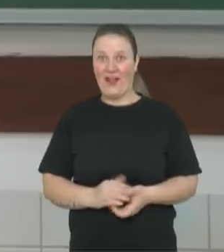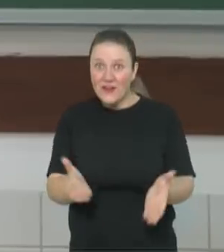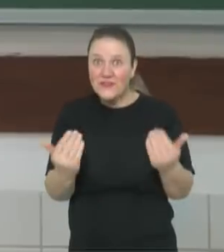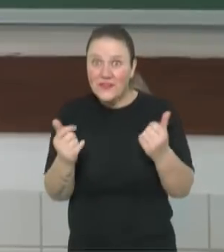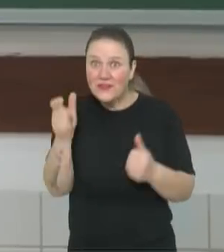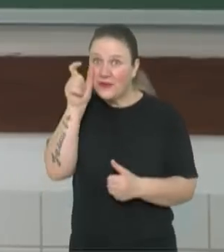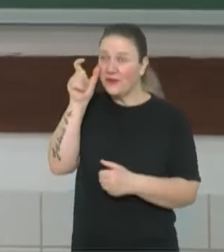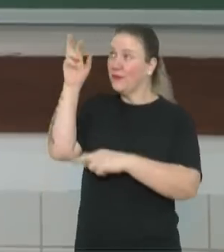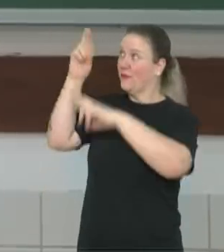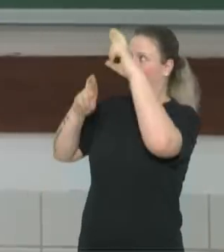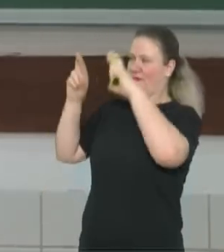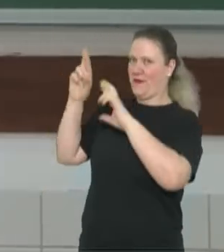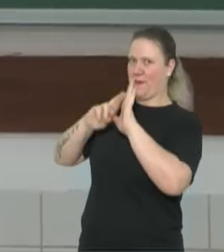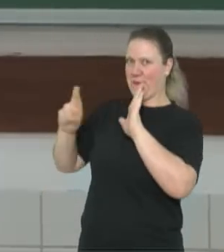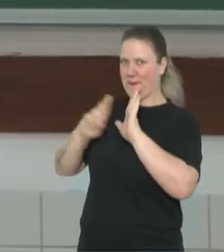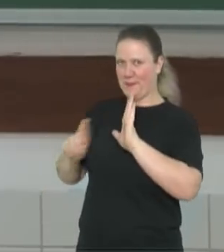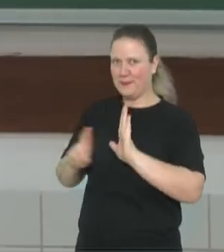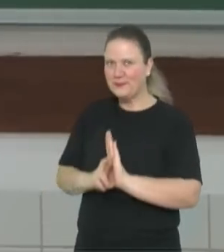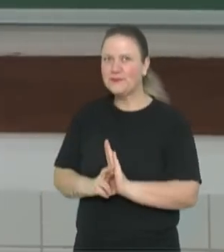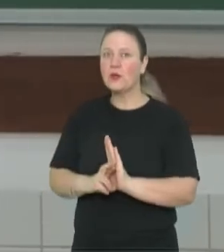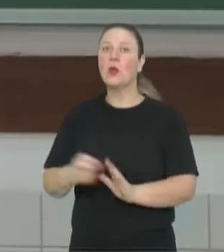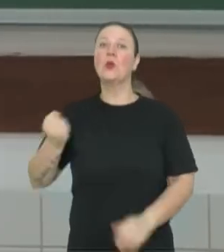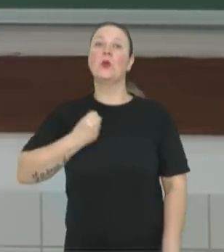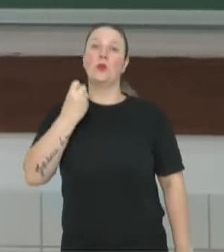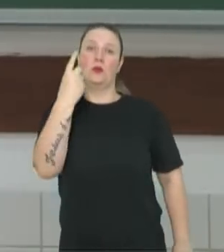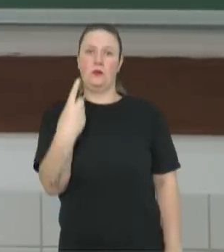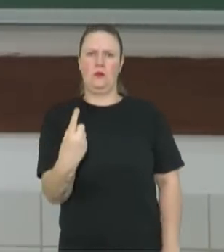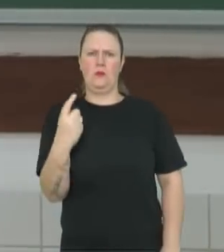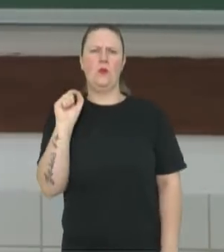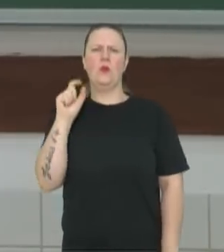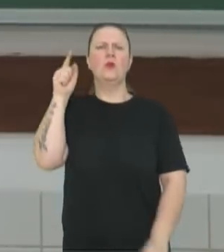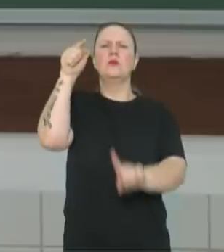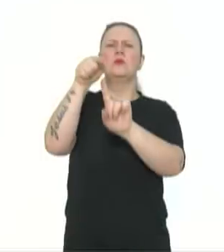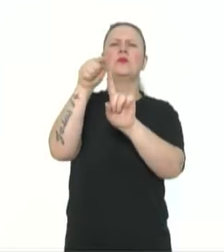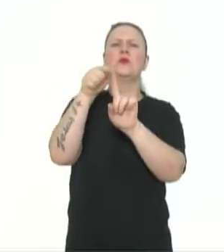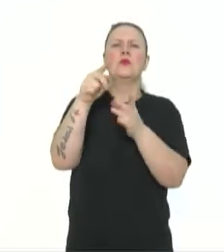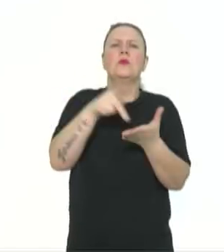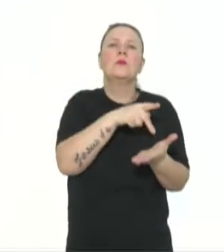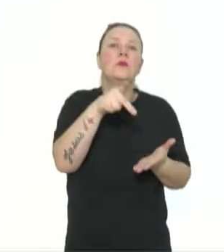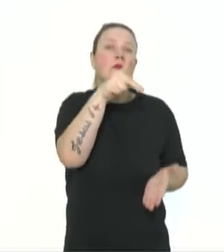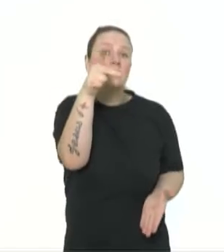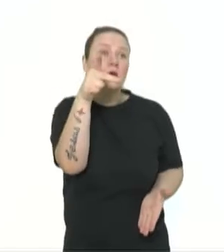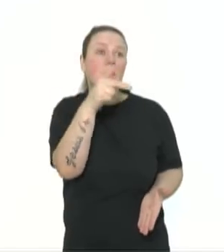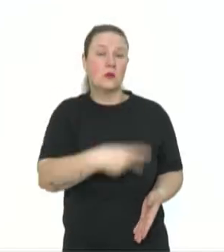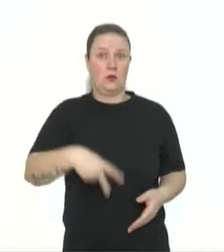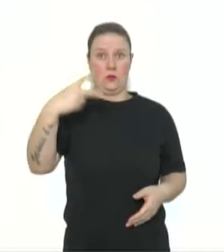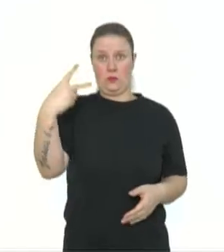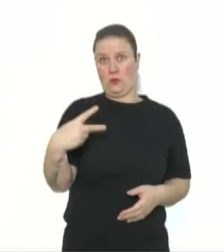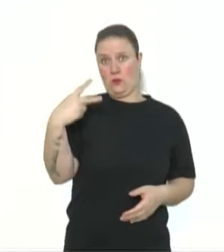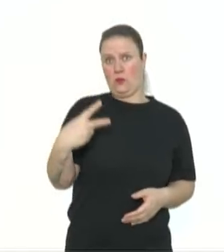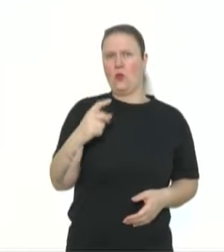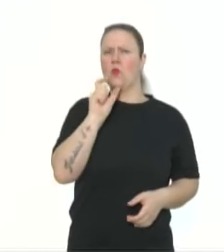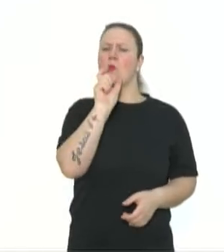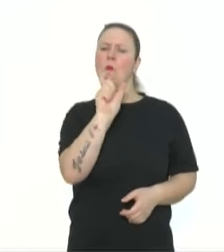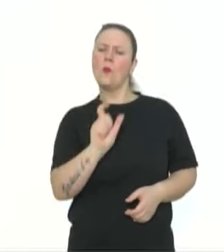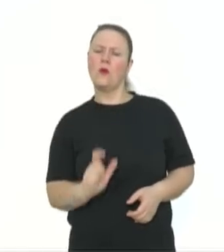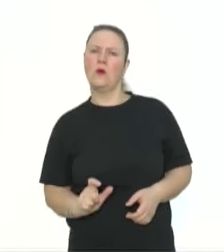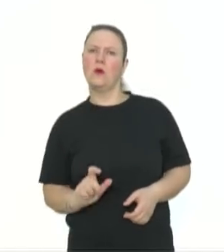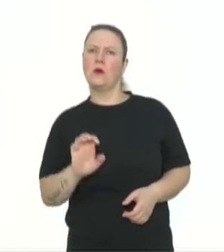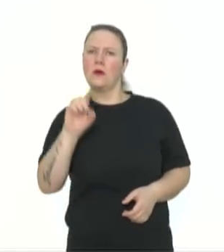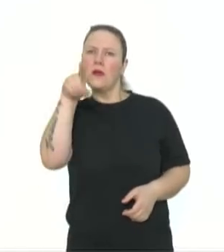Vamos conferir as nossas respostas, então? Número 1, qual é o objetivo de um poema? E número 2, qual das palavras abaixo